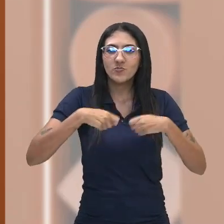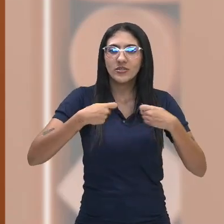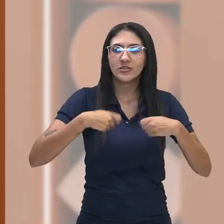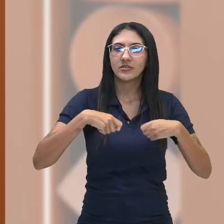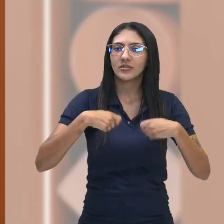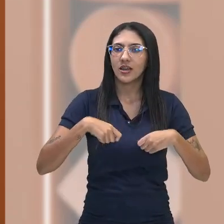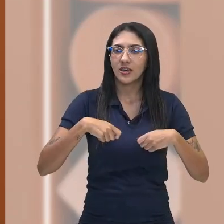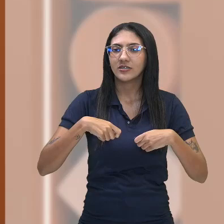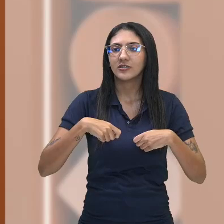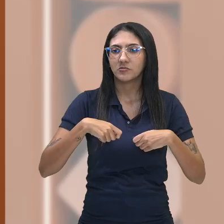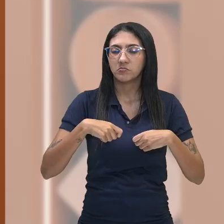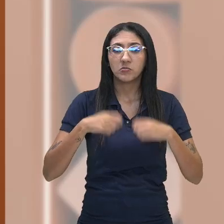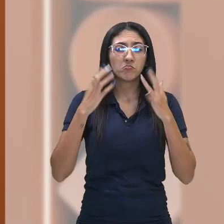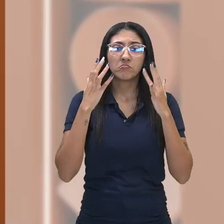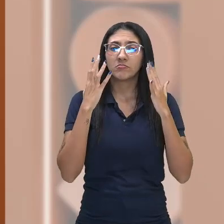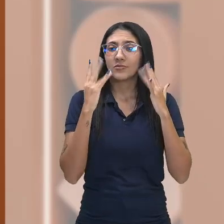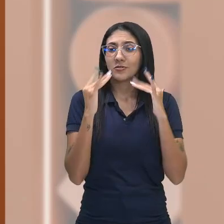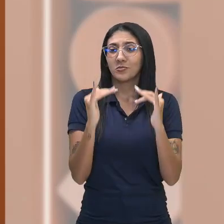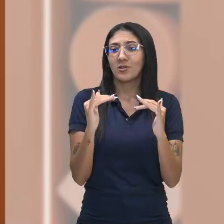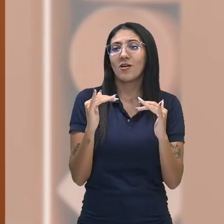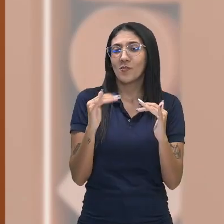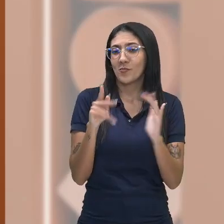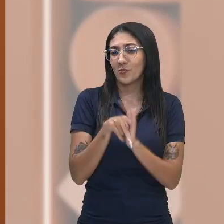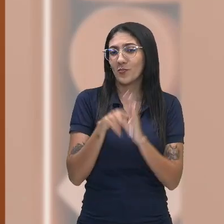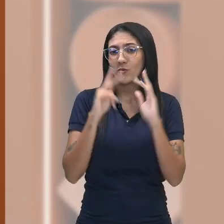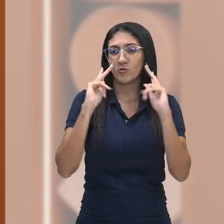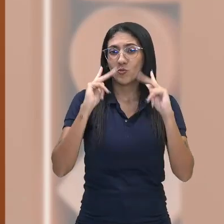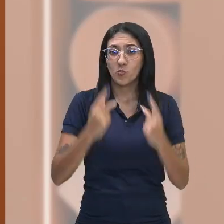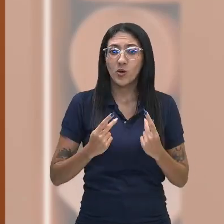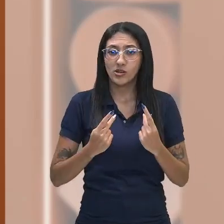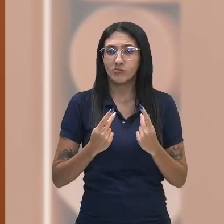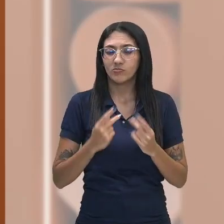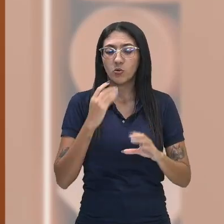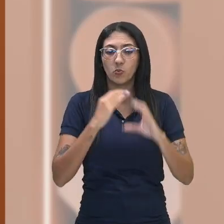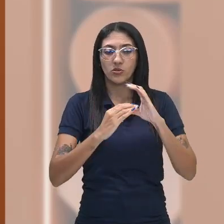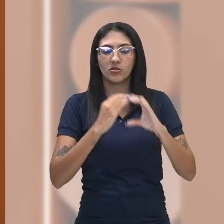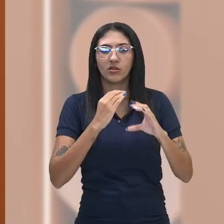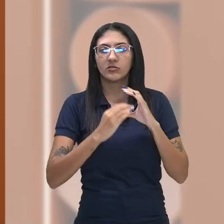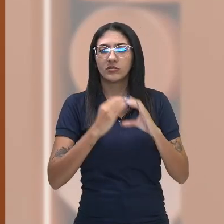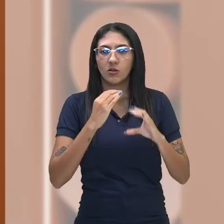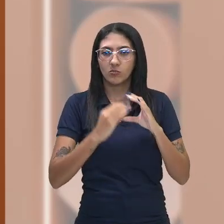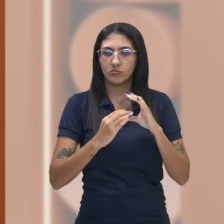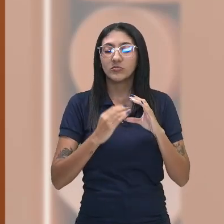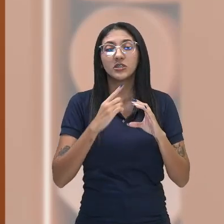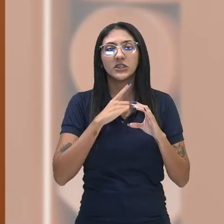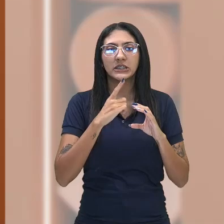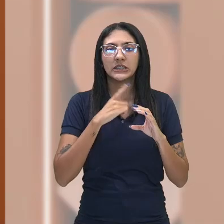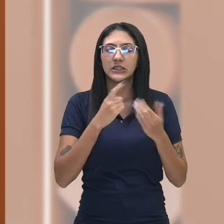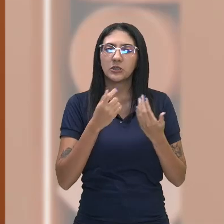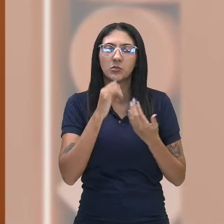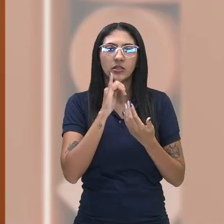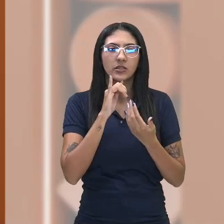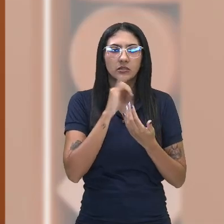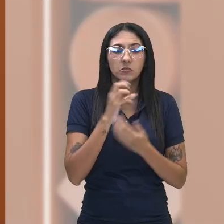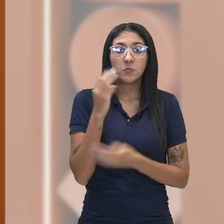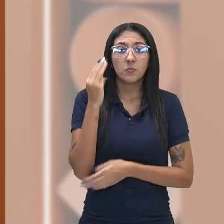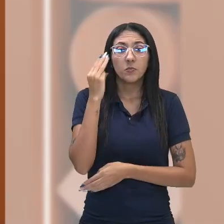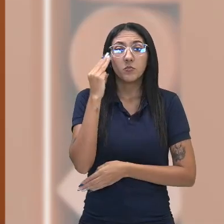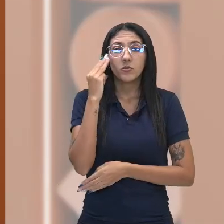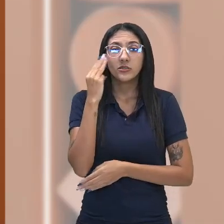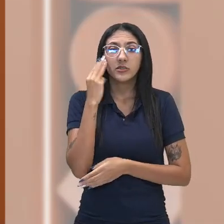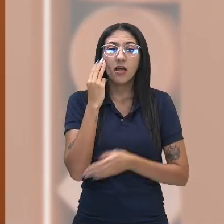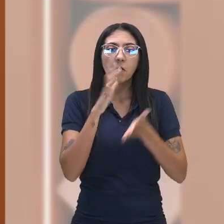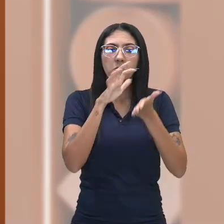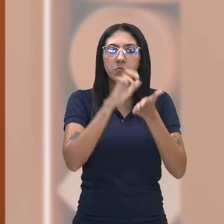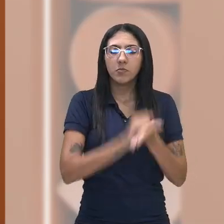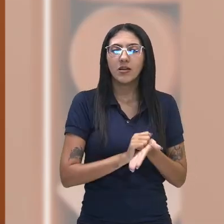necessidade inata, né, ao ser humano de comunicação, de deixar um registro daquilo